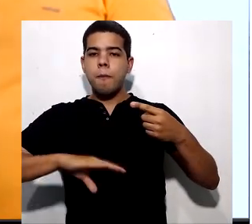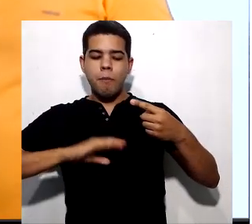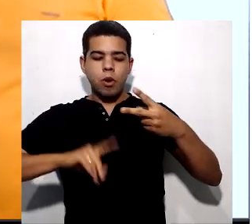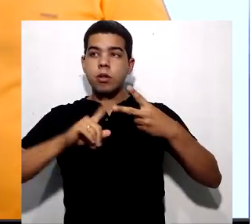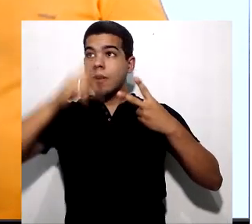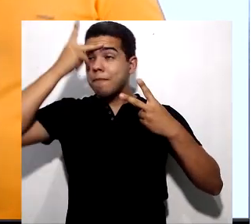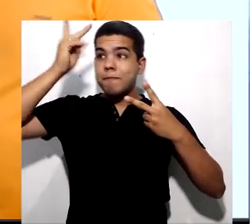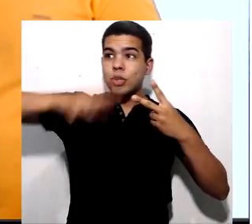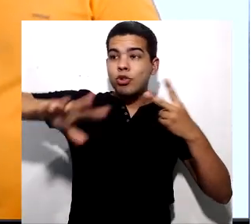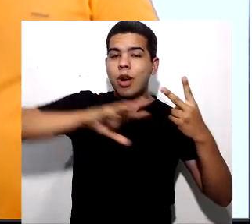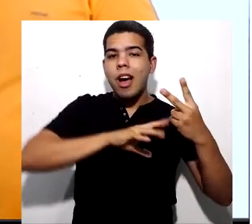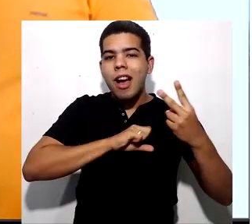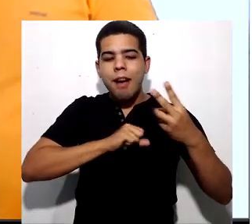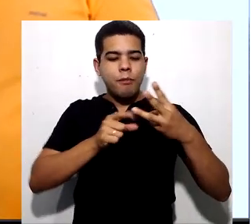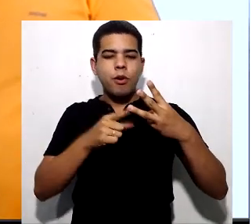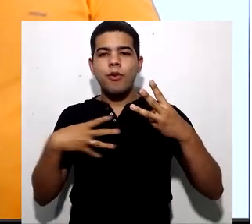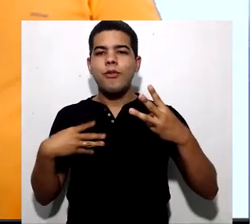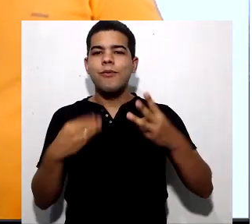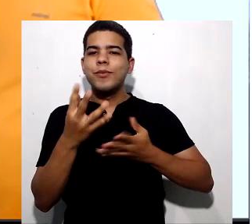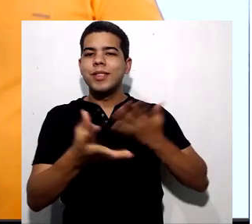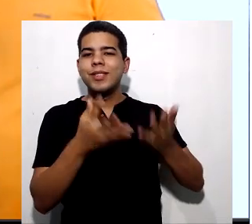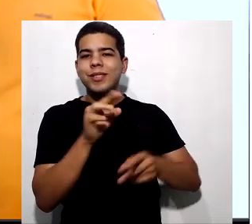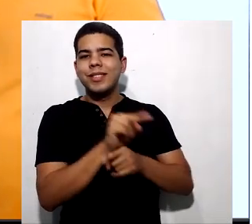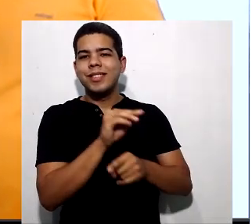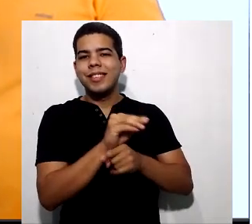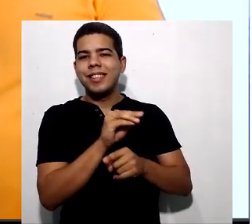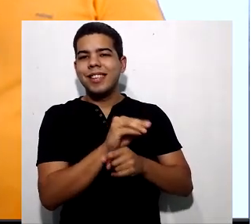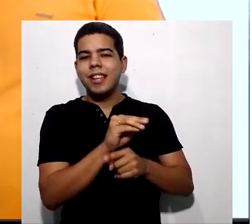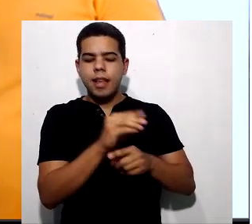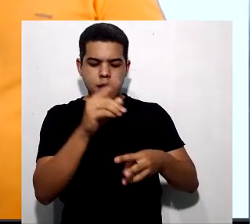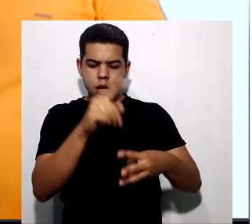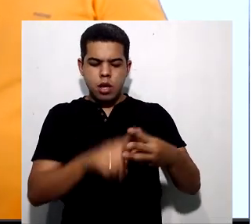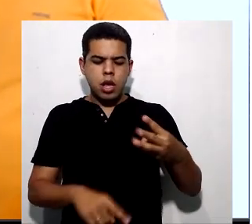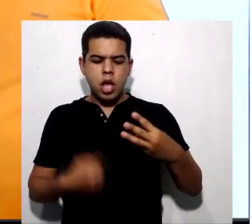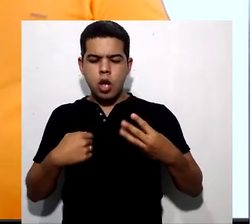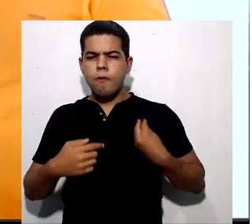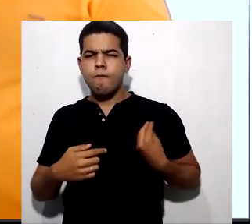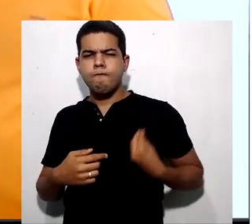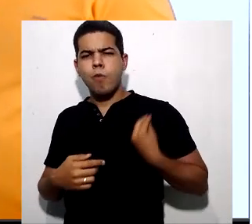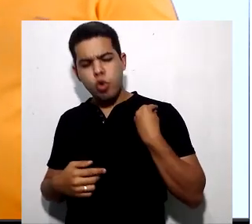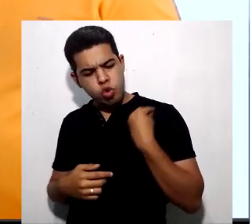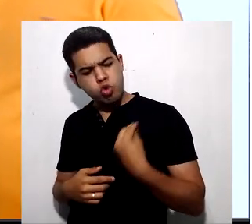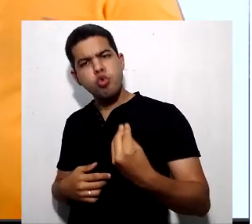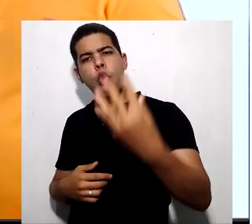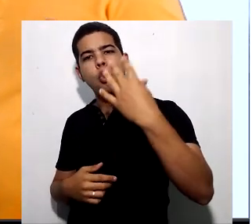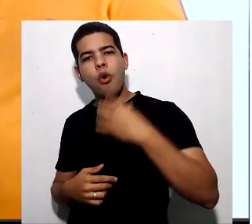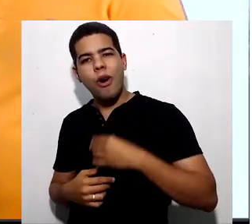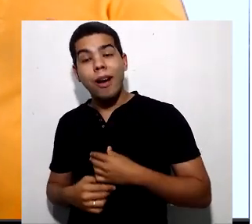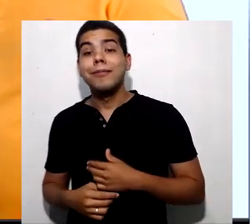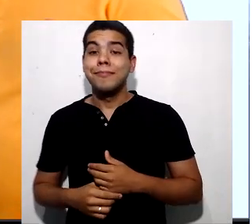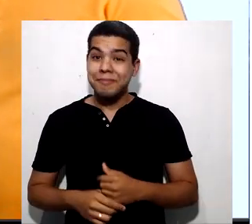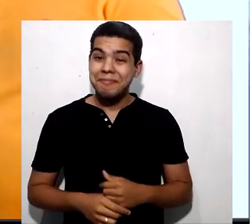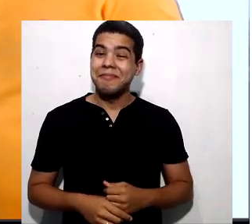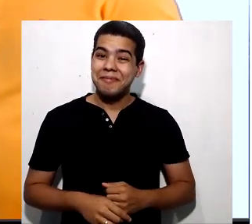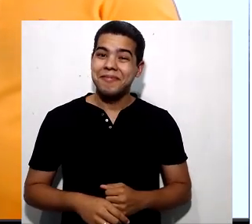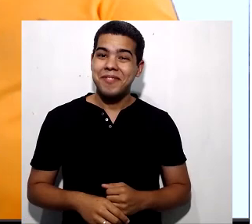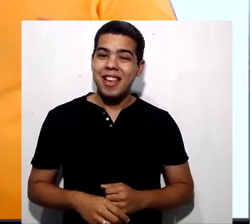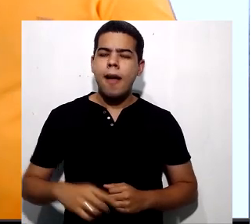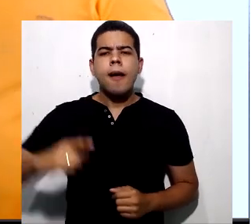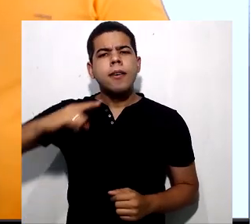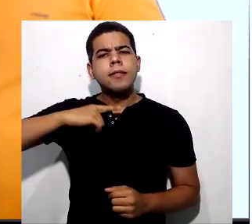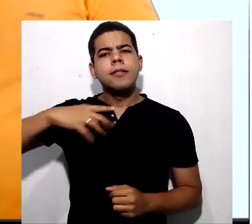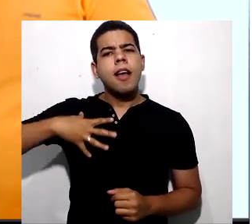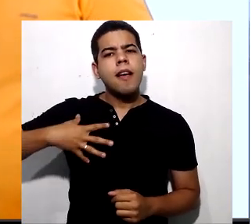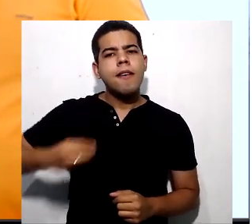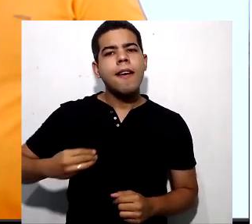e criar meus filhos. Ela dizia, por esses 3 pontos dou minha vida. E uma coisa importante, quando você destaca os filhos dela, que